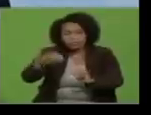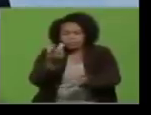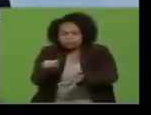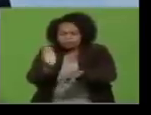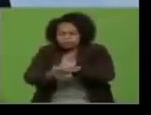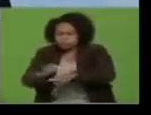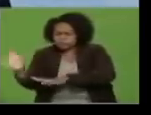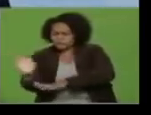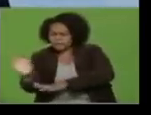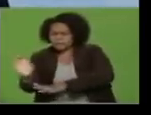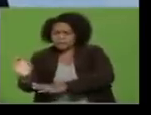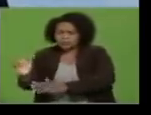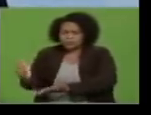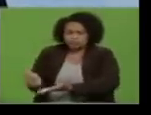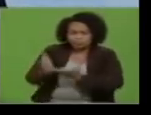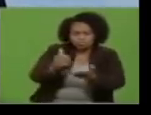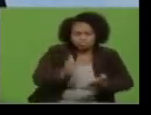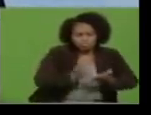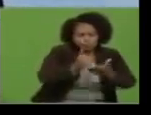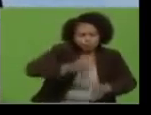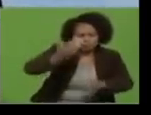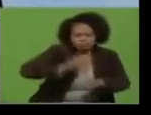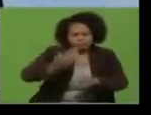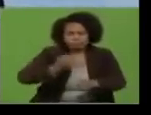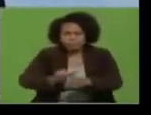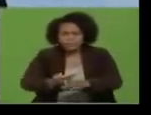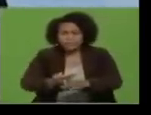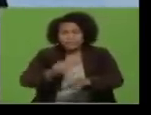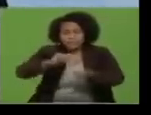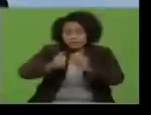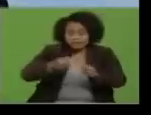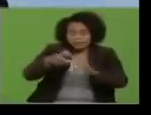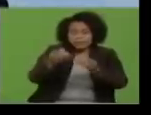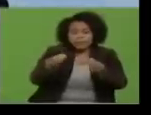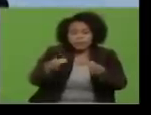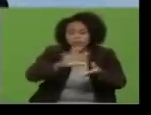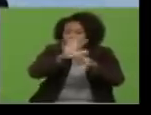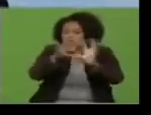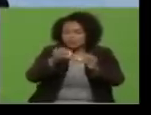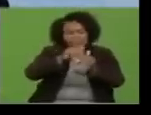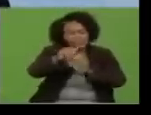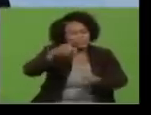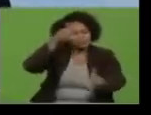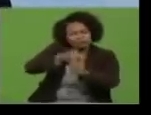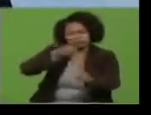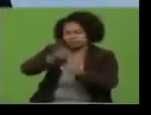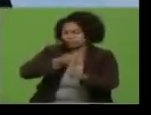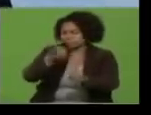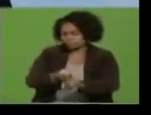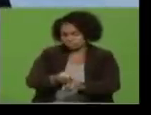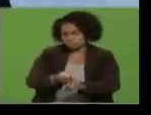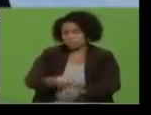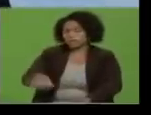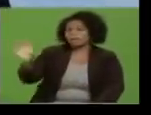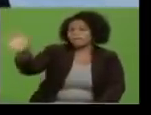estão enfrentando dúvidas e ensaiando soluções. Todos os países enfrentam hoje o